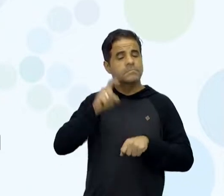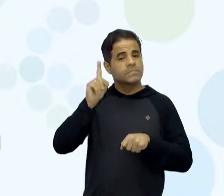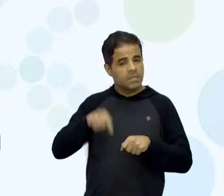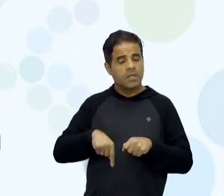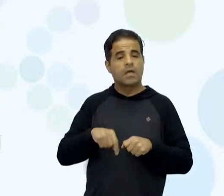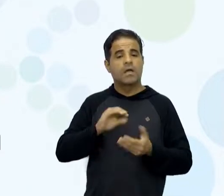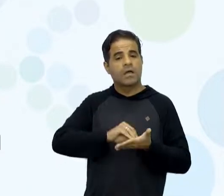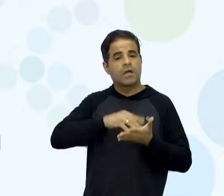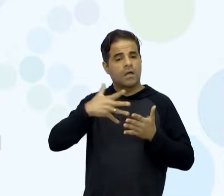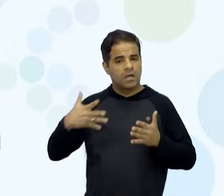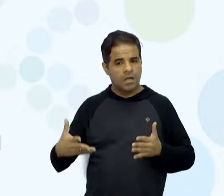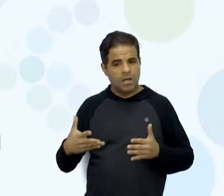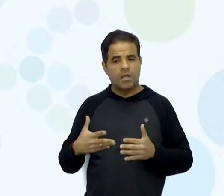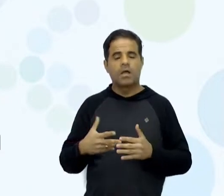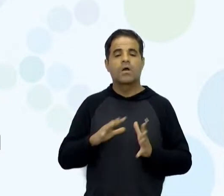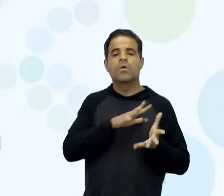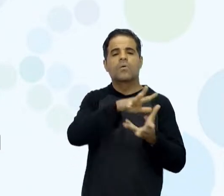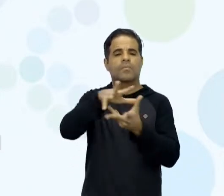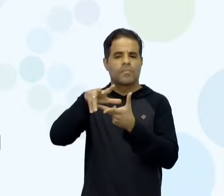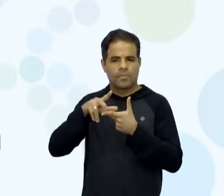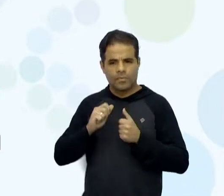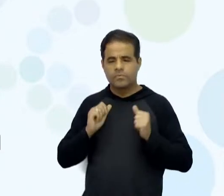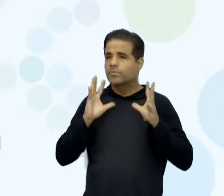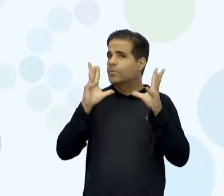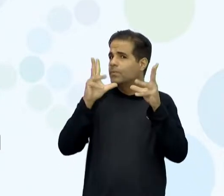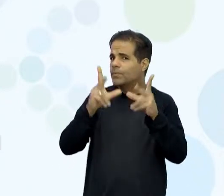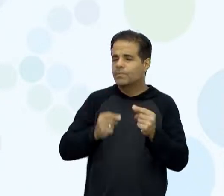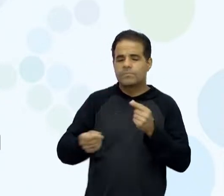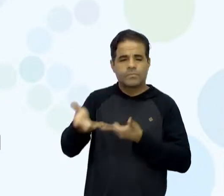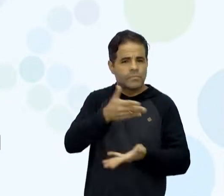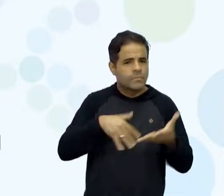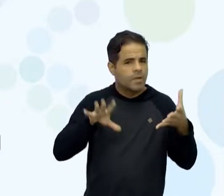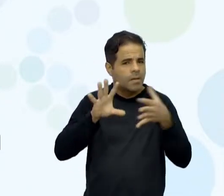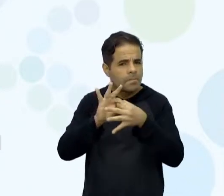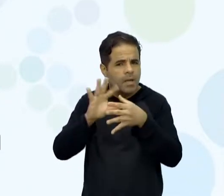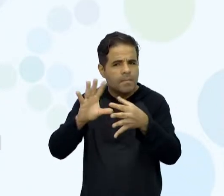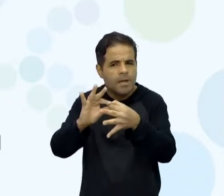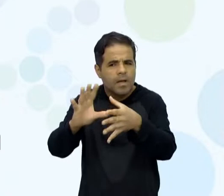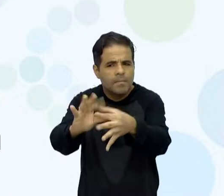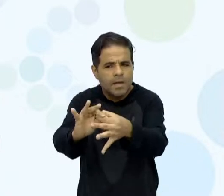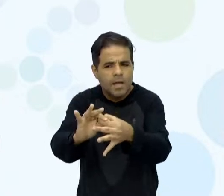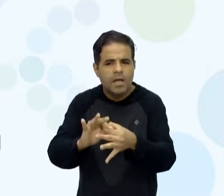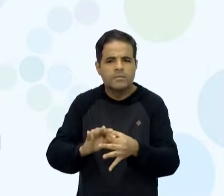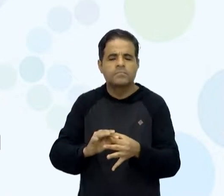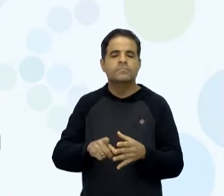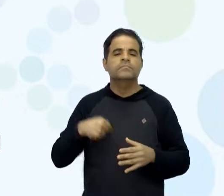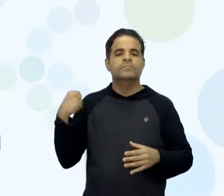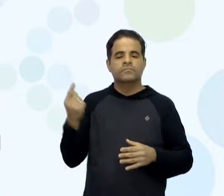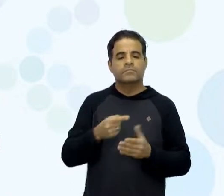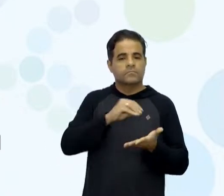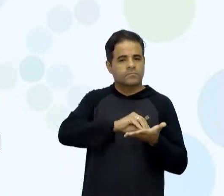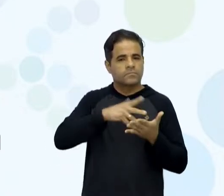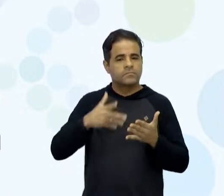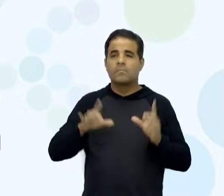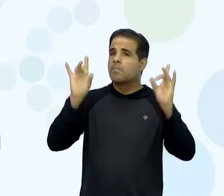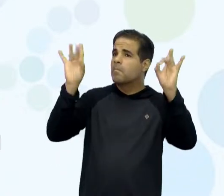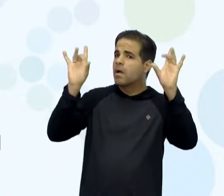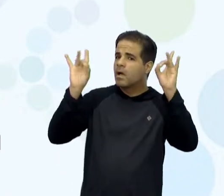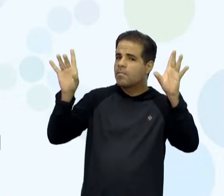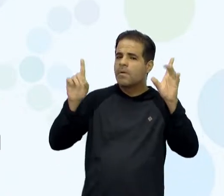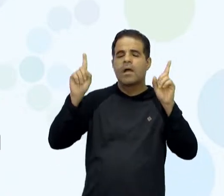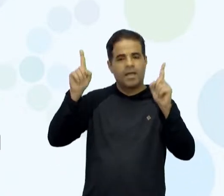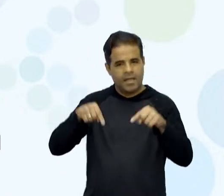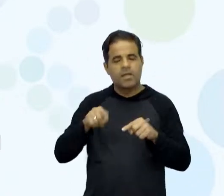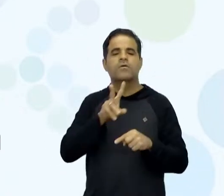A unidade curricular no mundo, tudo está interligado. E o nosso componente do ponto de vista específico,